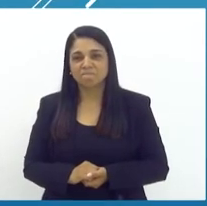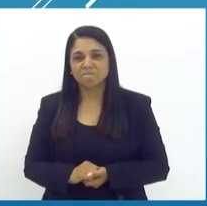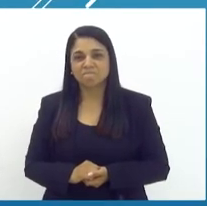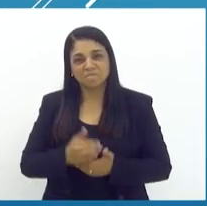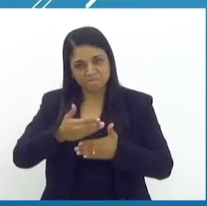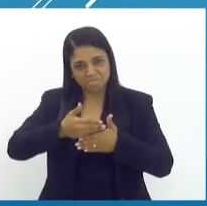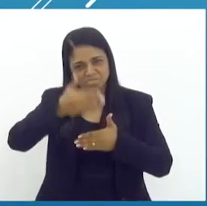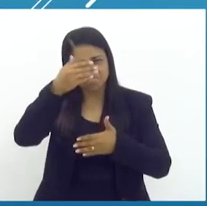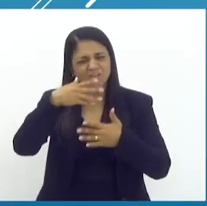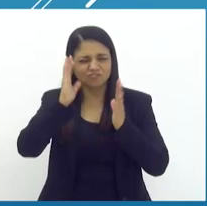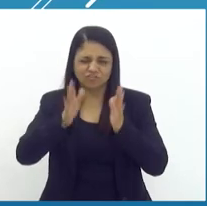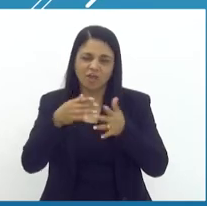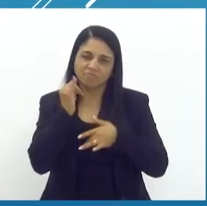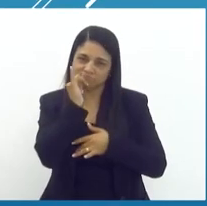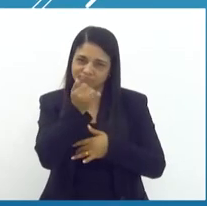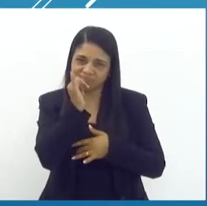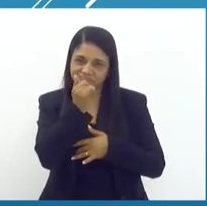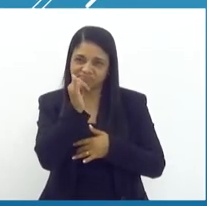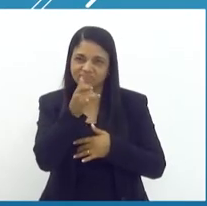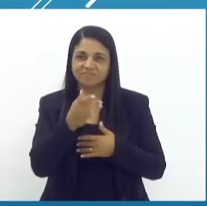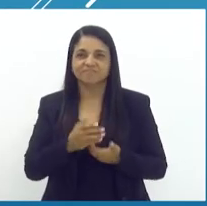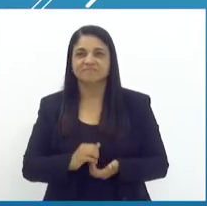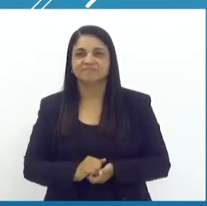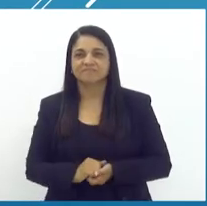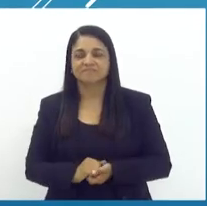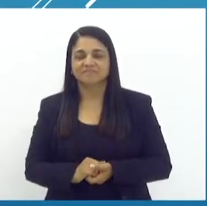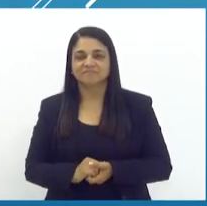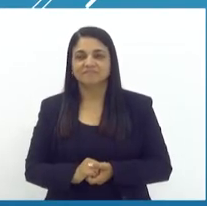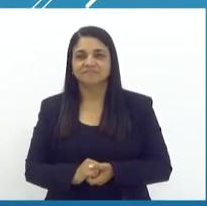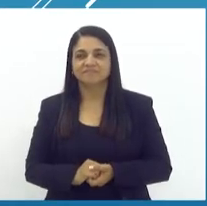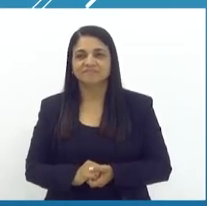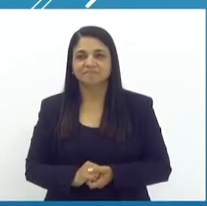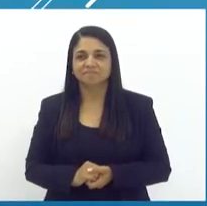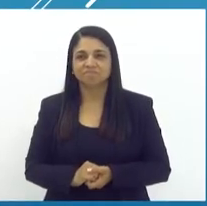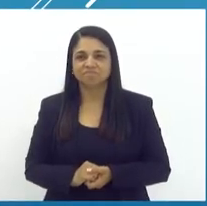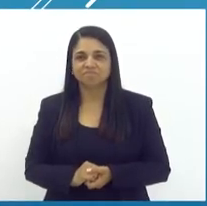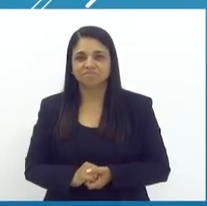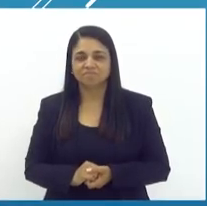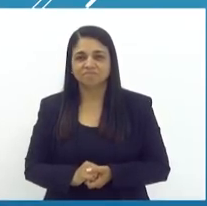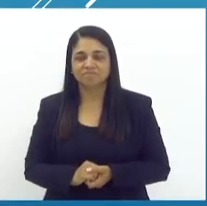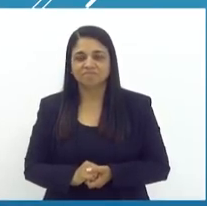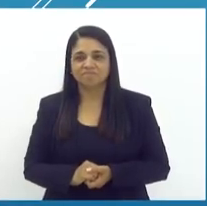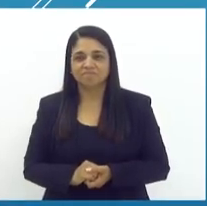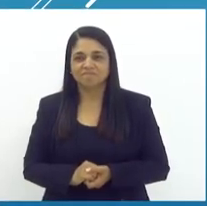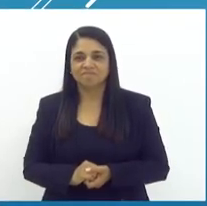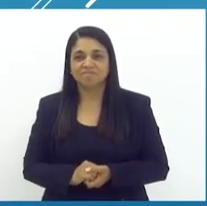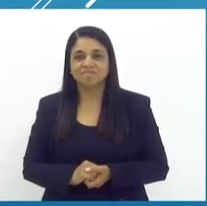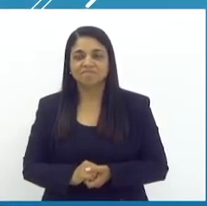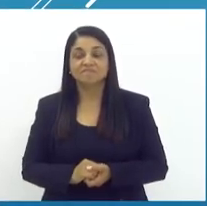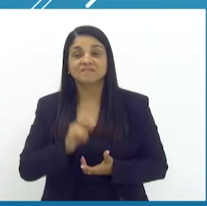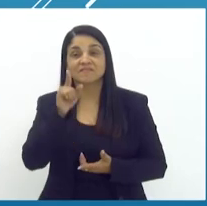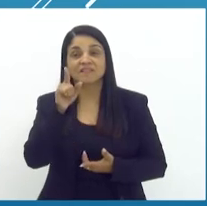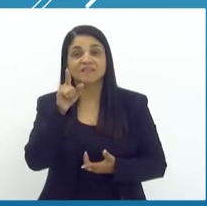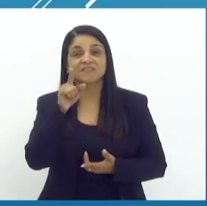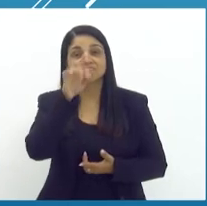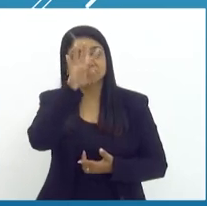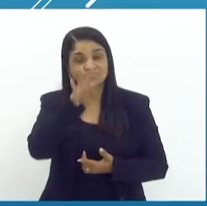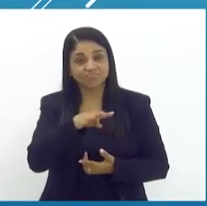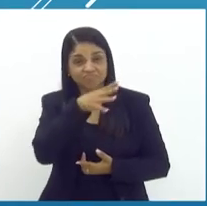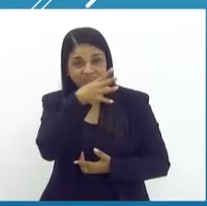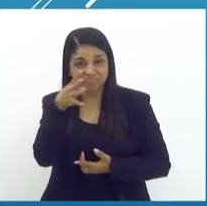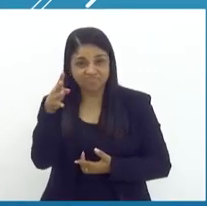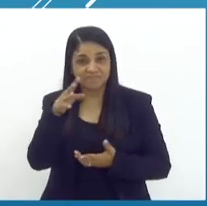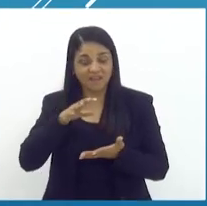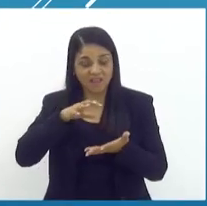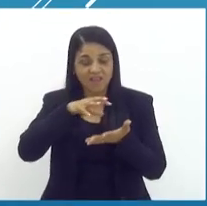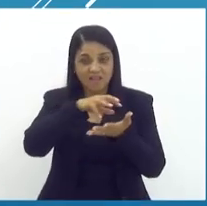pode passar aí eu já citei eu quero vou deixar não o importante é a ideia aqui é o detalhe que não pode passar porque os